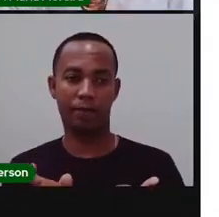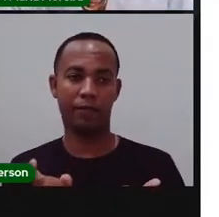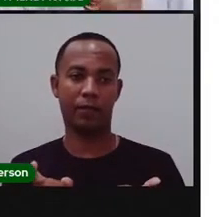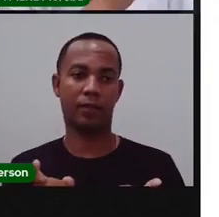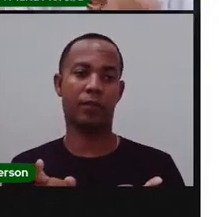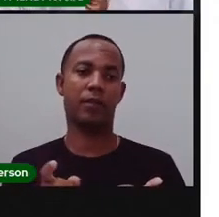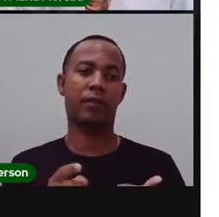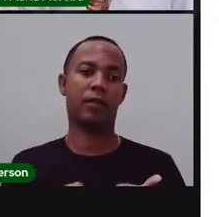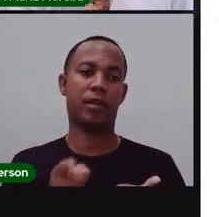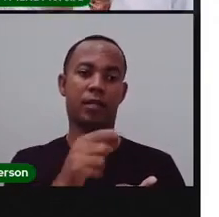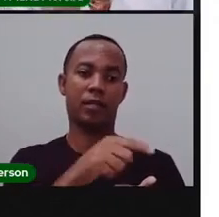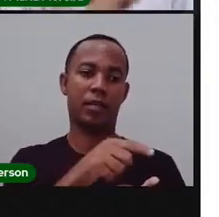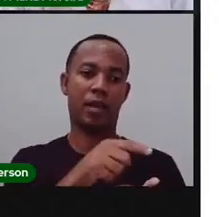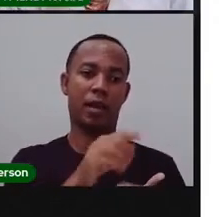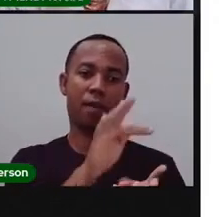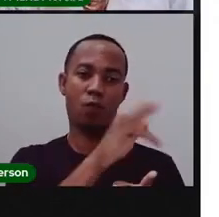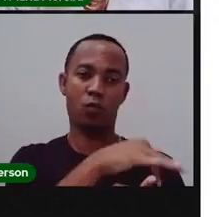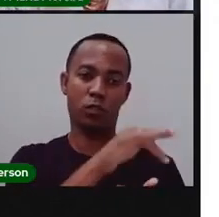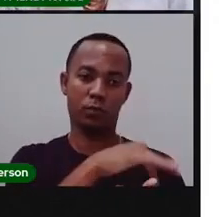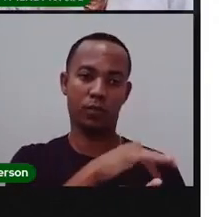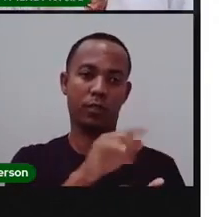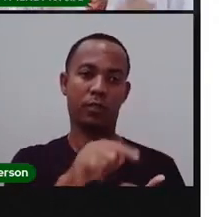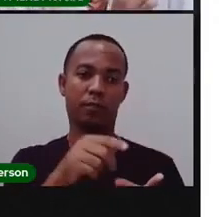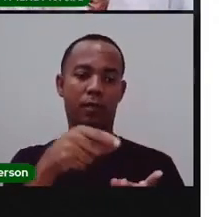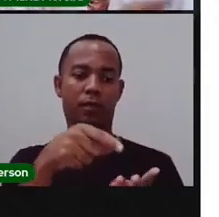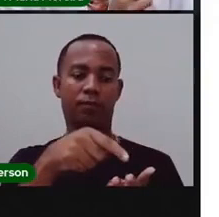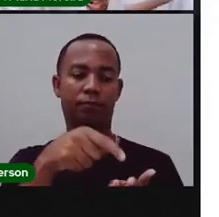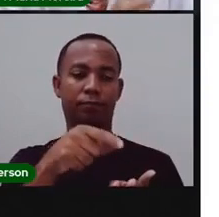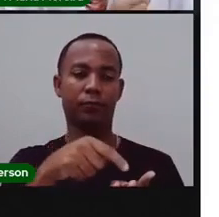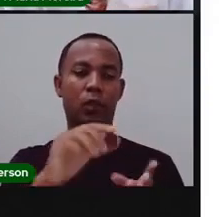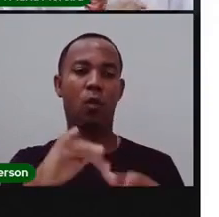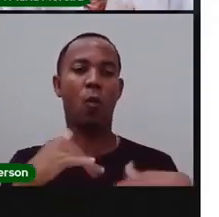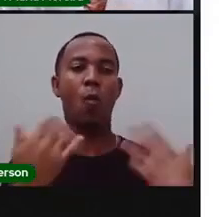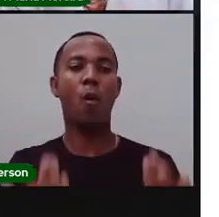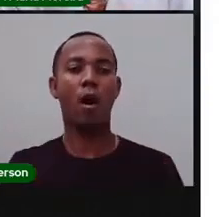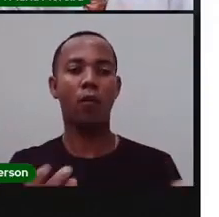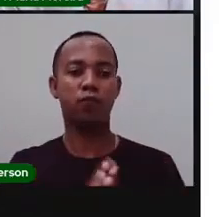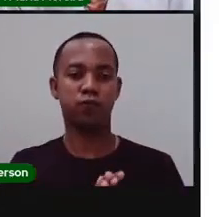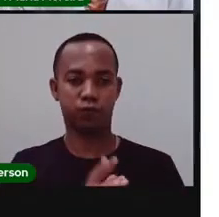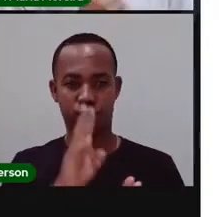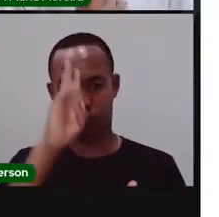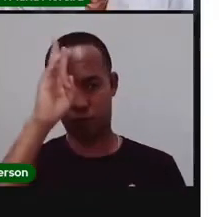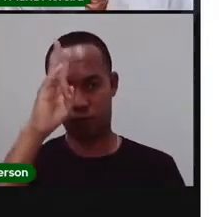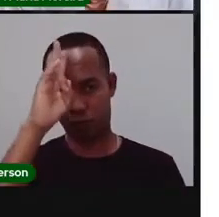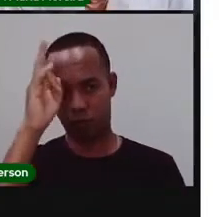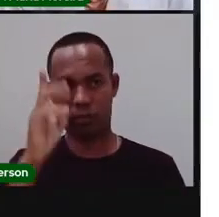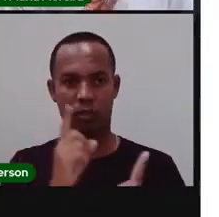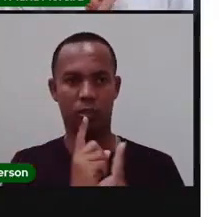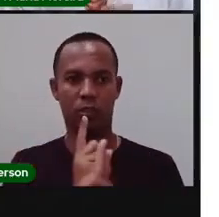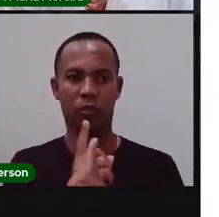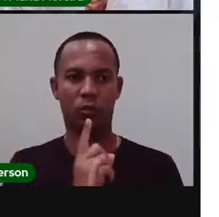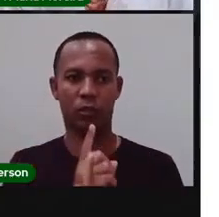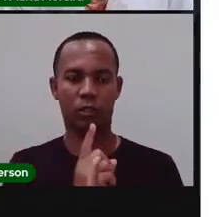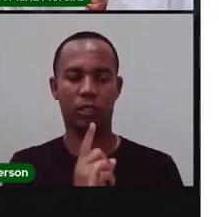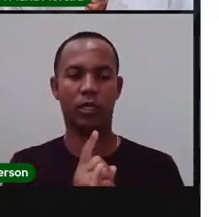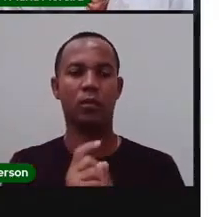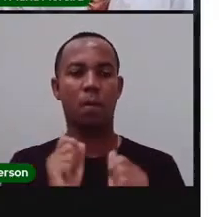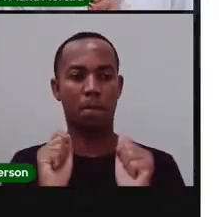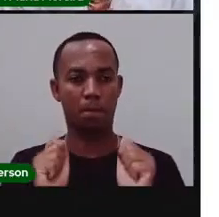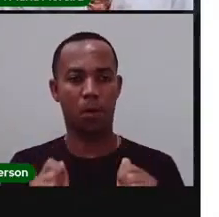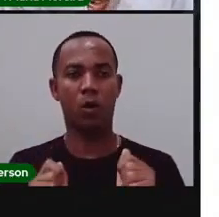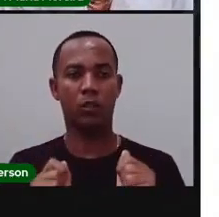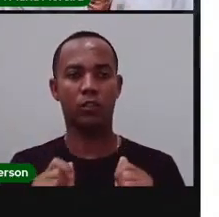a penúltima e essa aqui vai ser a antepenúltima. Aonde é que está a minha mais forte? Eu encontrando, eu vou poder fazer o